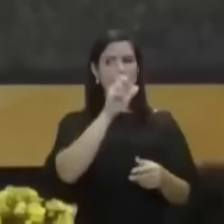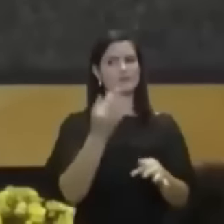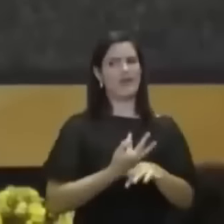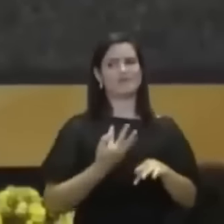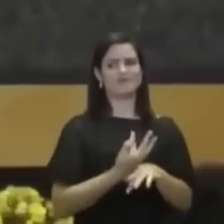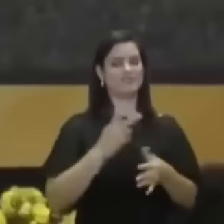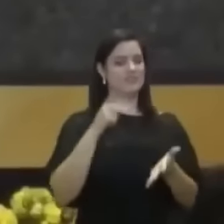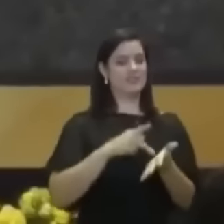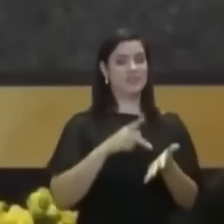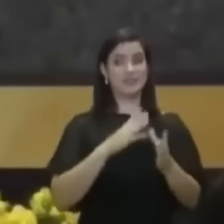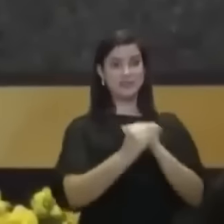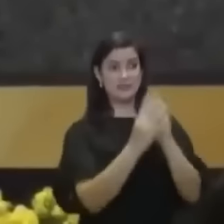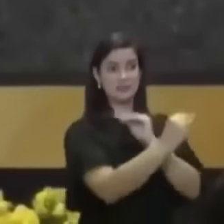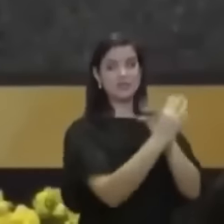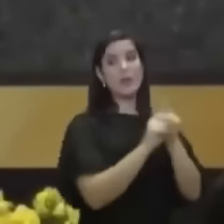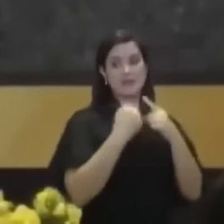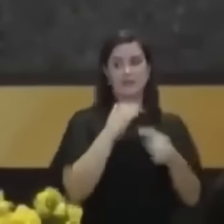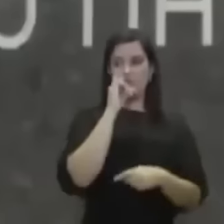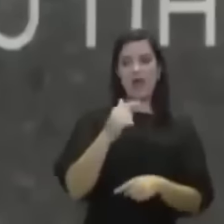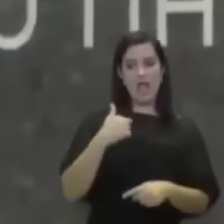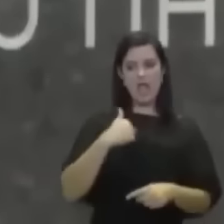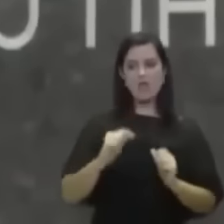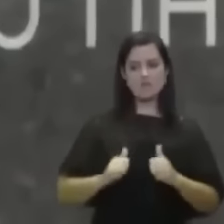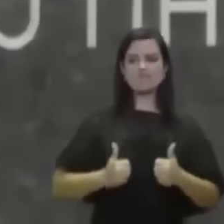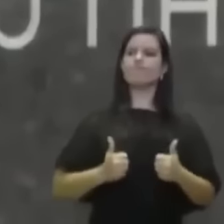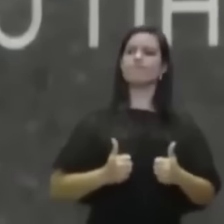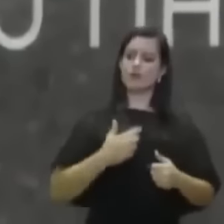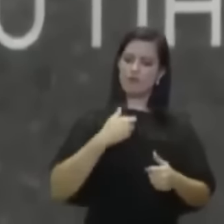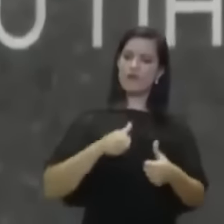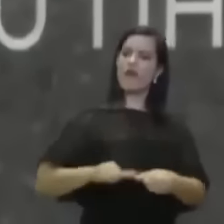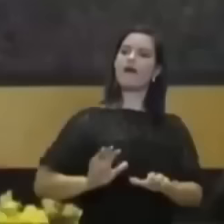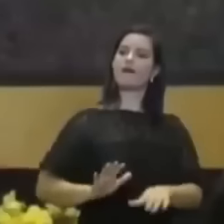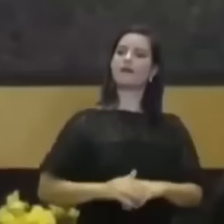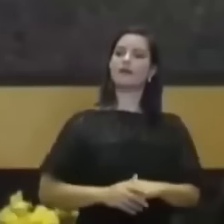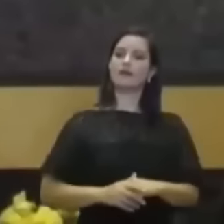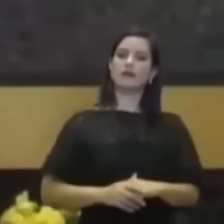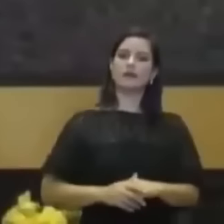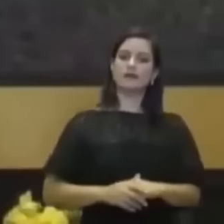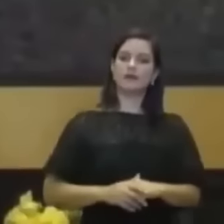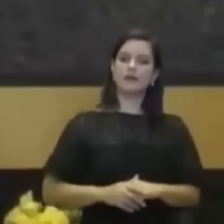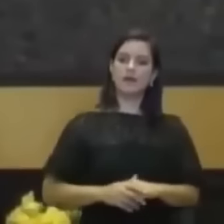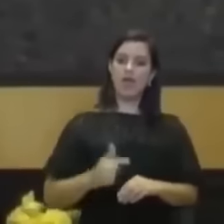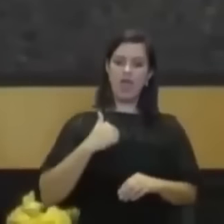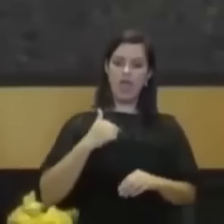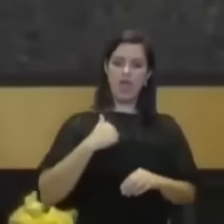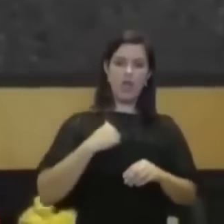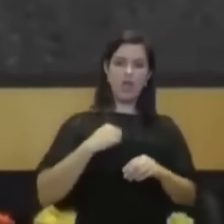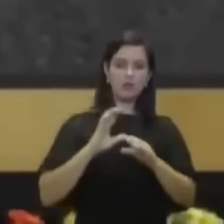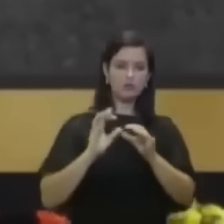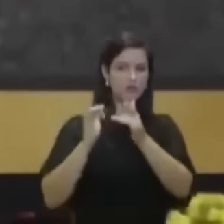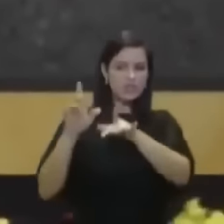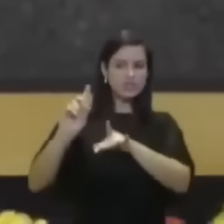coisa pegar mesmo, eles vão fugir, mas deixa eu dizer uma coisa para o Senhor, eu sou um cara batuta, a corda não rói do meu lado não, pode